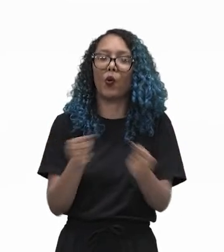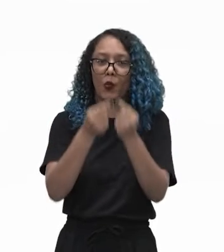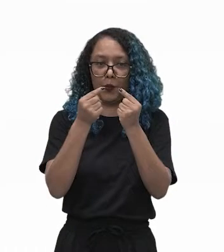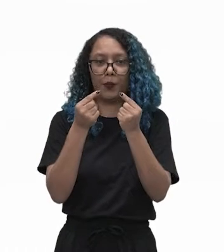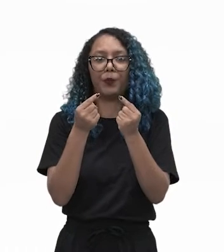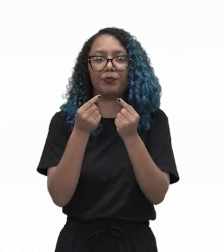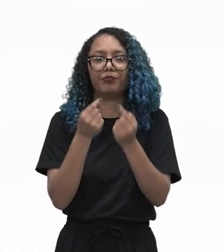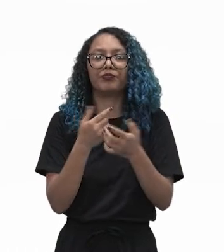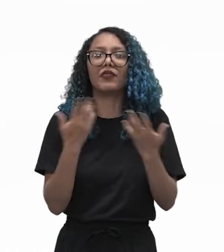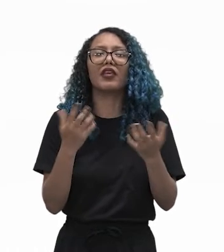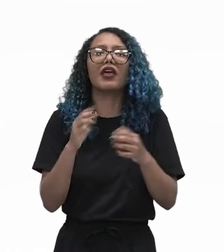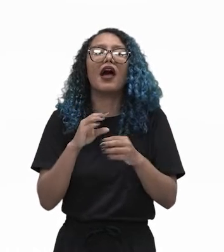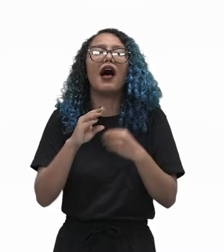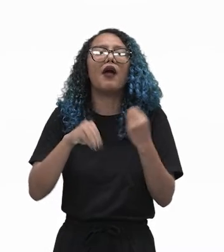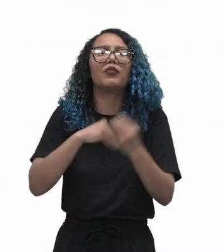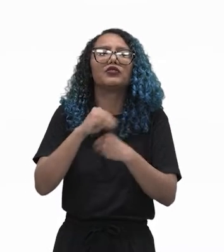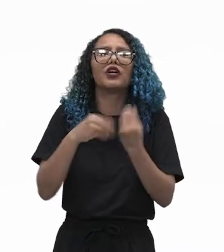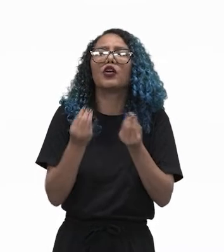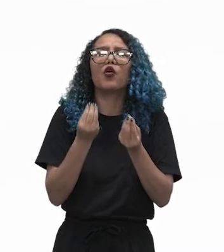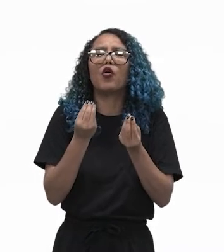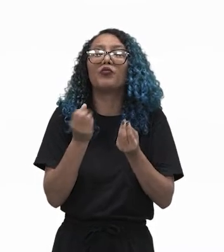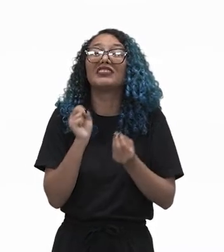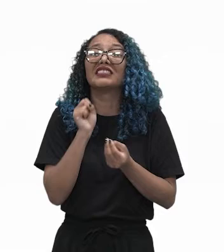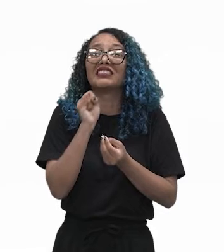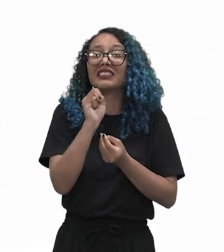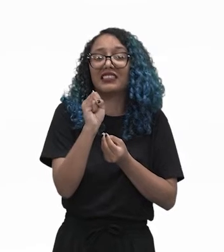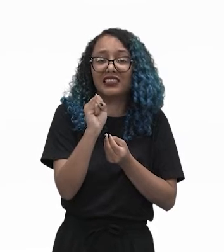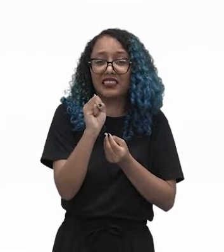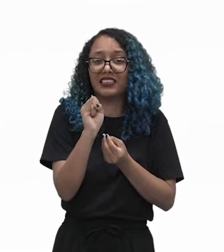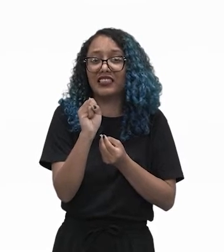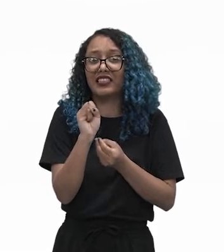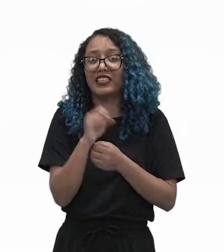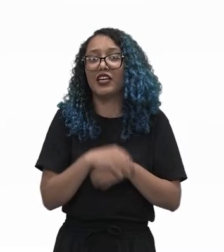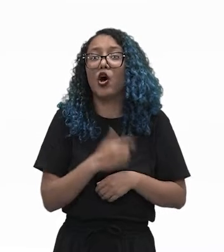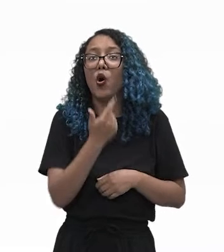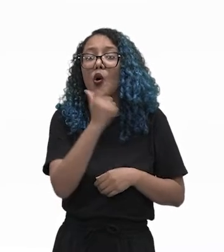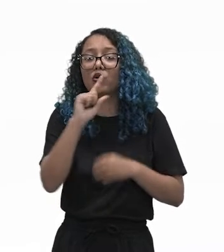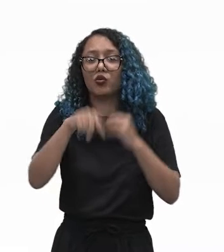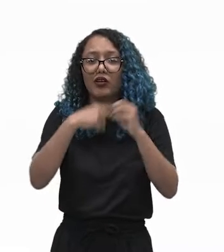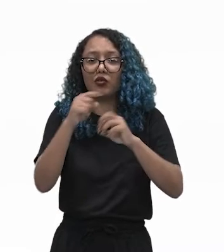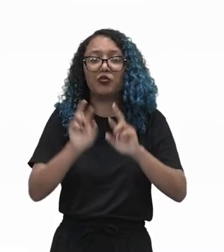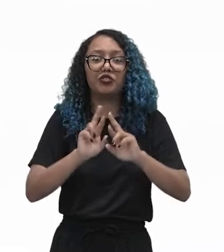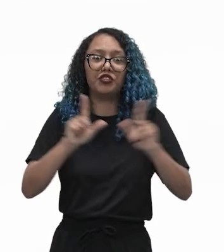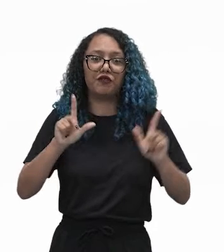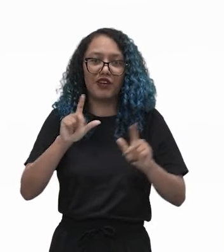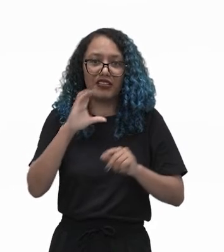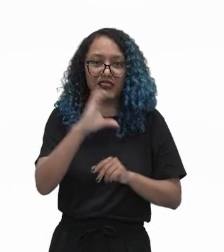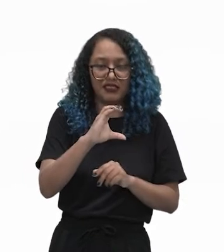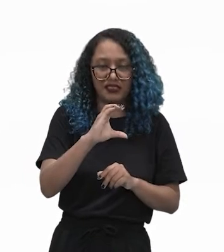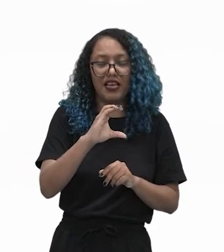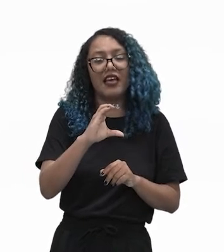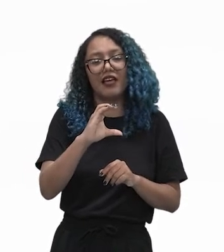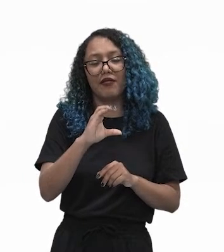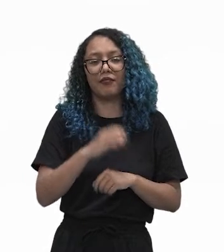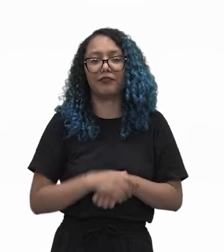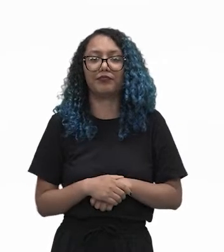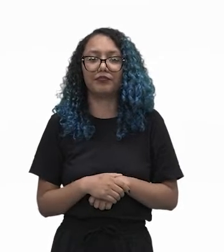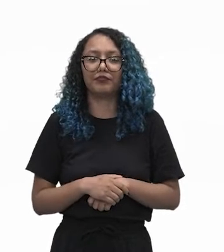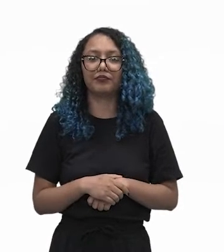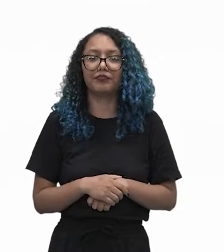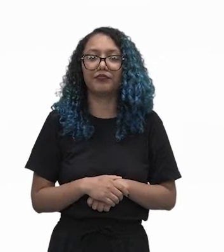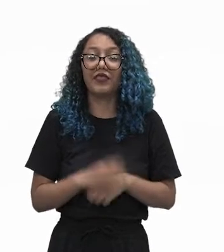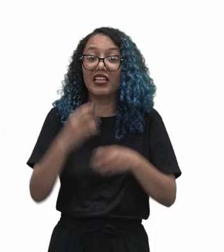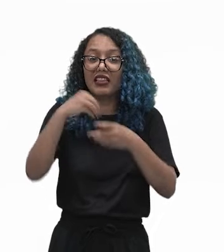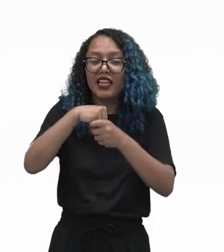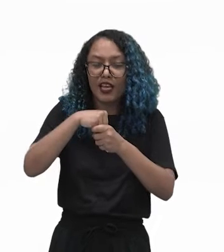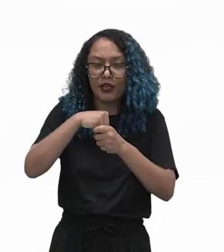O que é heterogênea? Quando tem um elemento diferente de carbono e hidrogênio fazendo parte da cadeia principal,